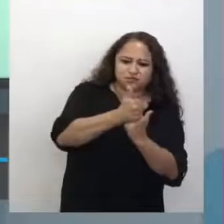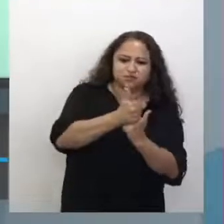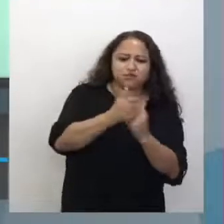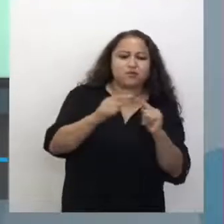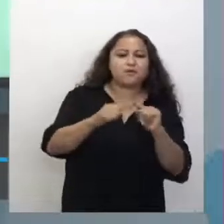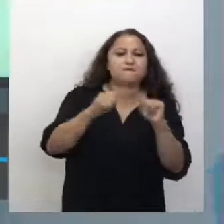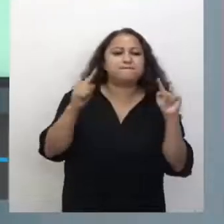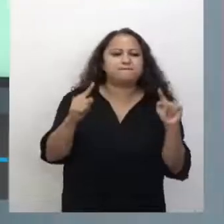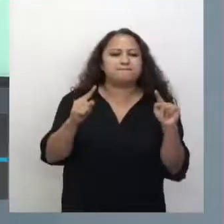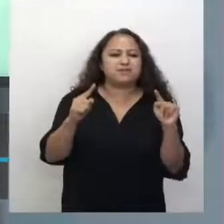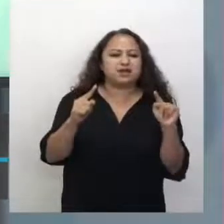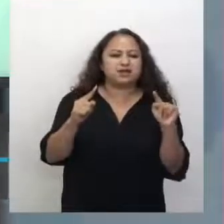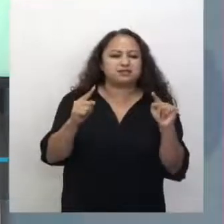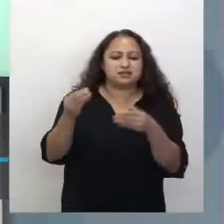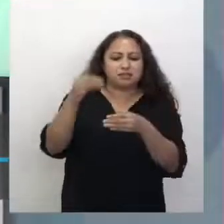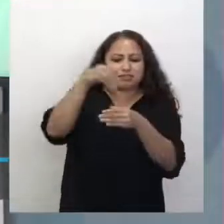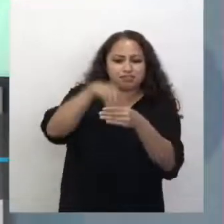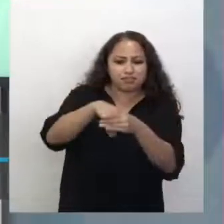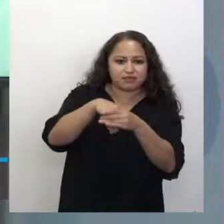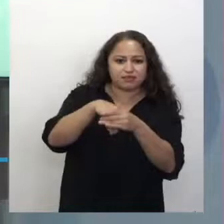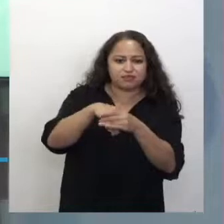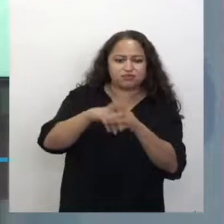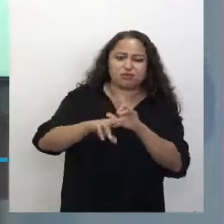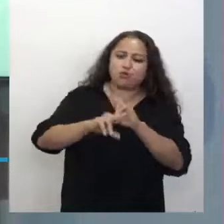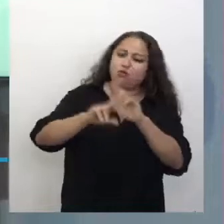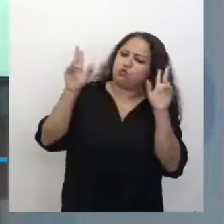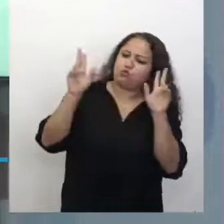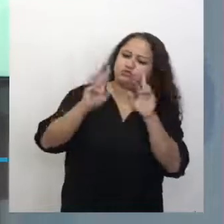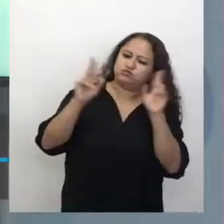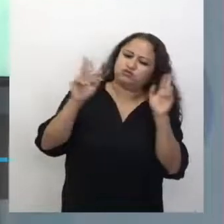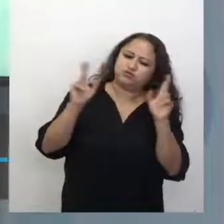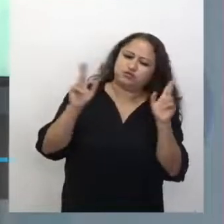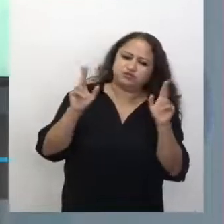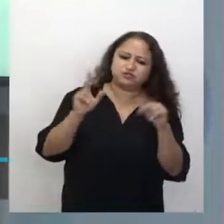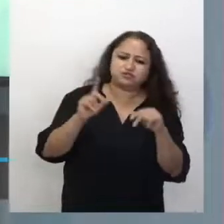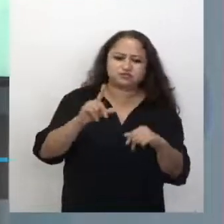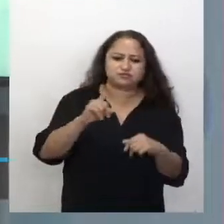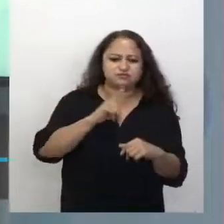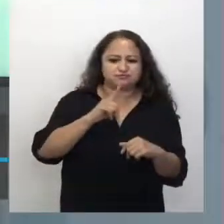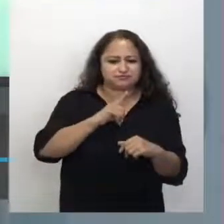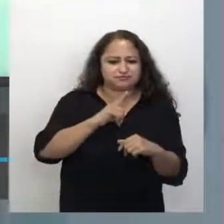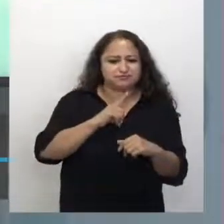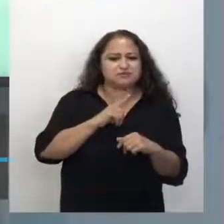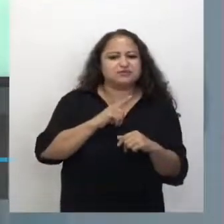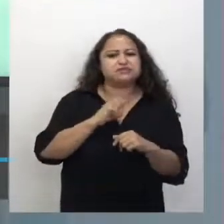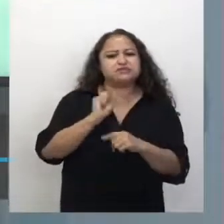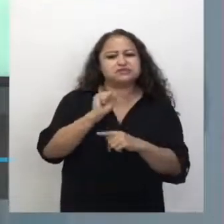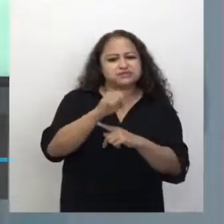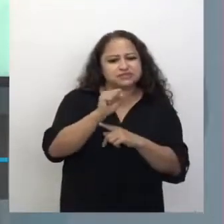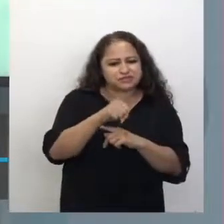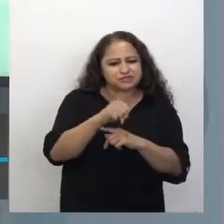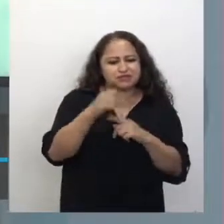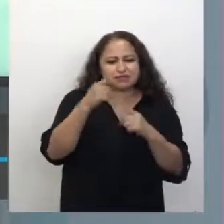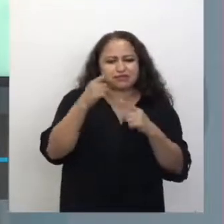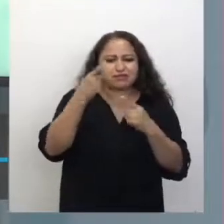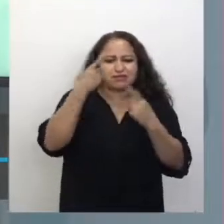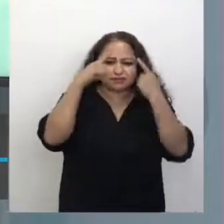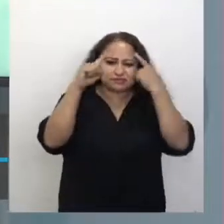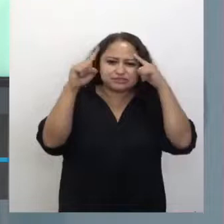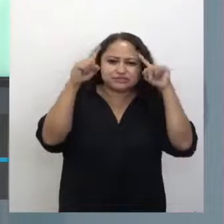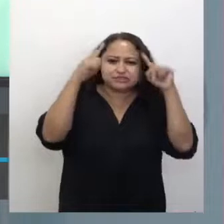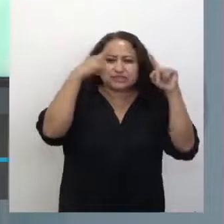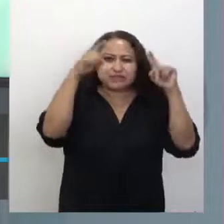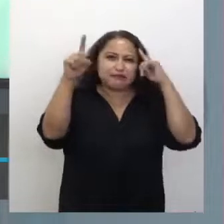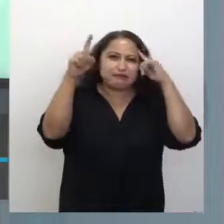interno. Já é uma outra questão. Claro que ele também atua ali, né, como mediador, um apoiador das ideias, dos